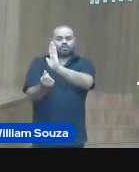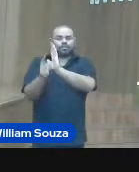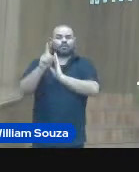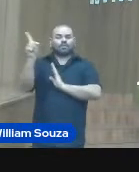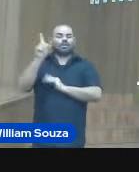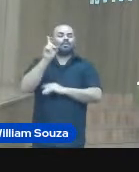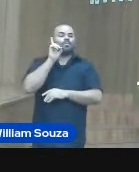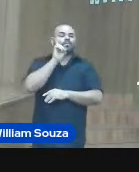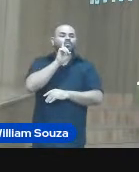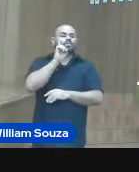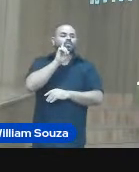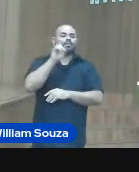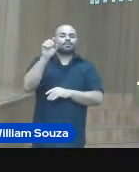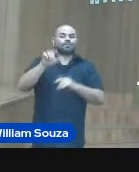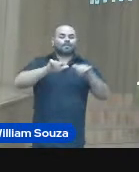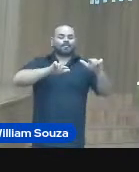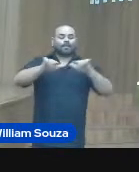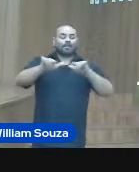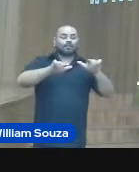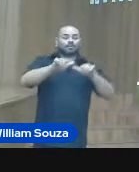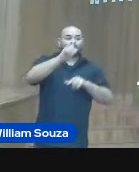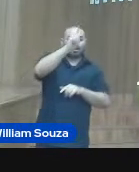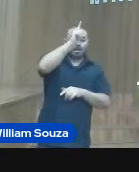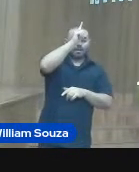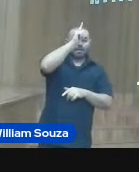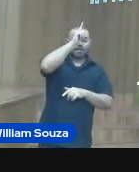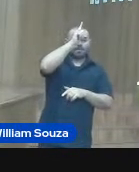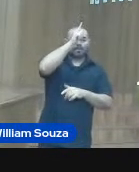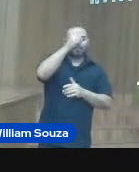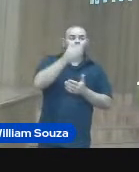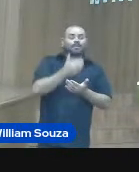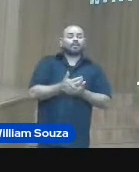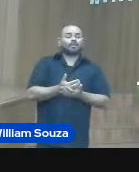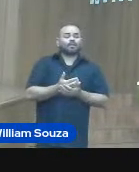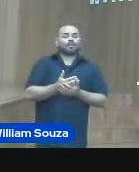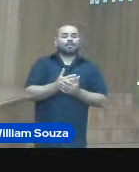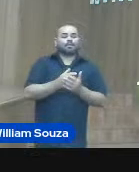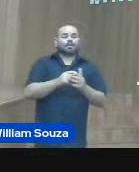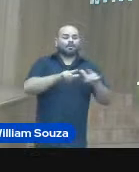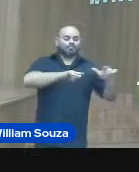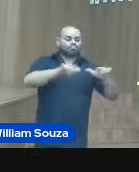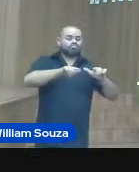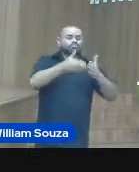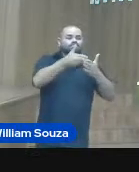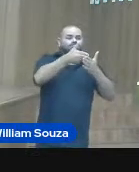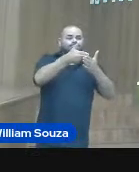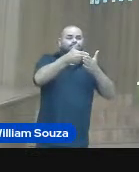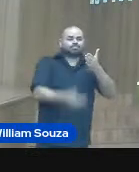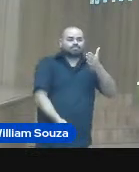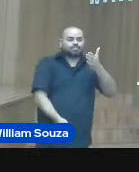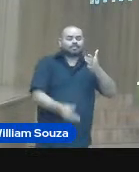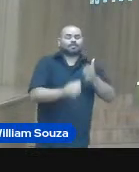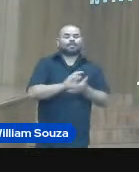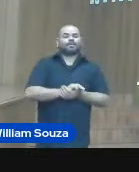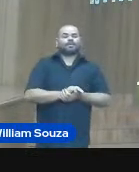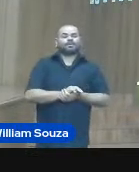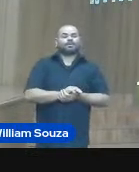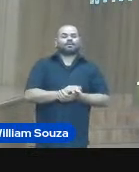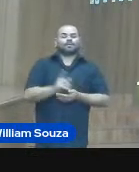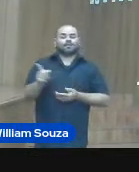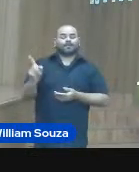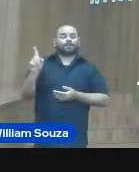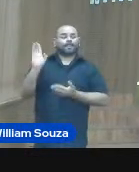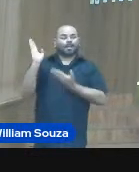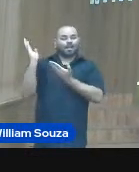O desemprego na Alemanha, olha só, ele vai lá para cima. Aqui é quando Hitler assume o